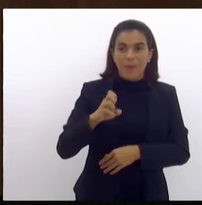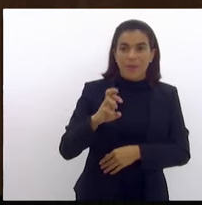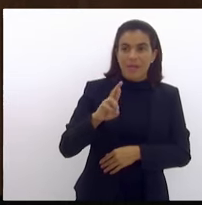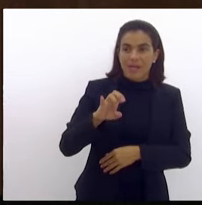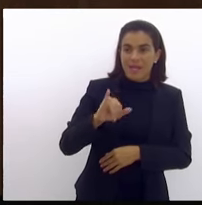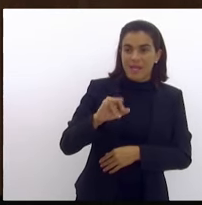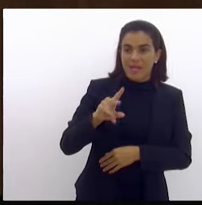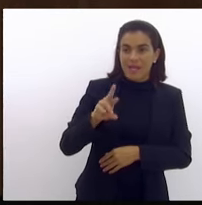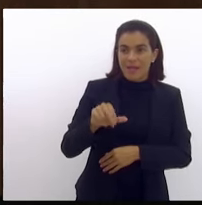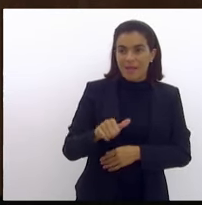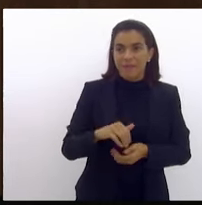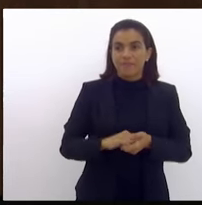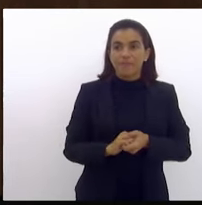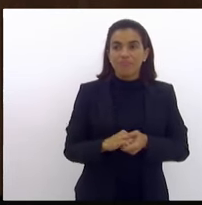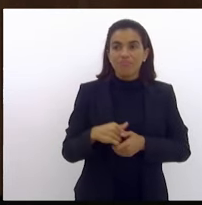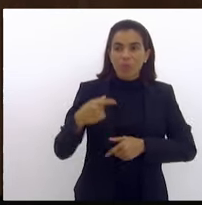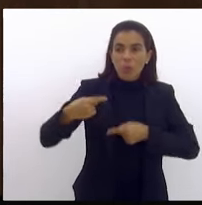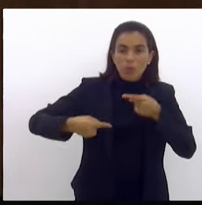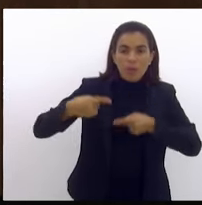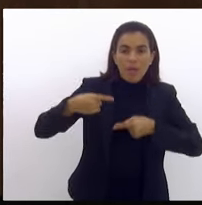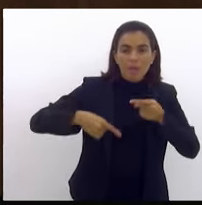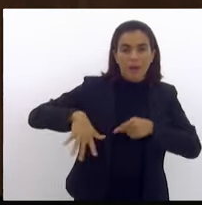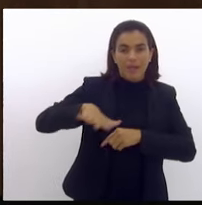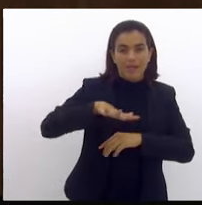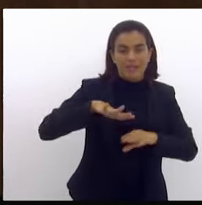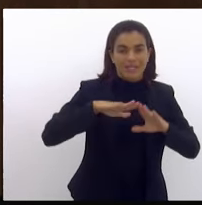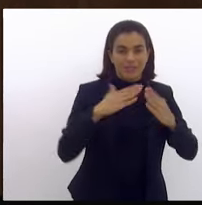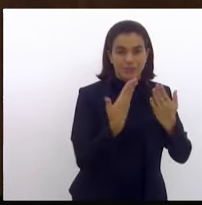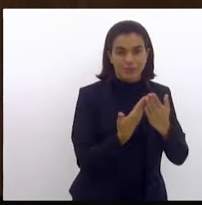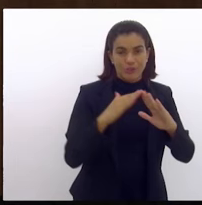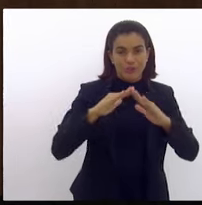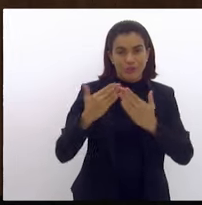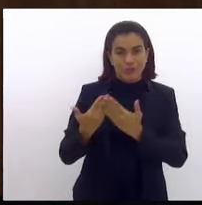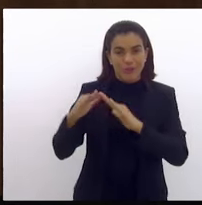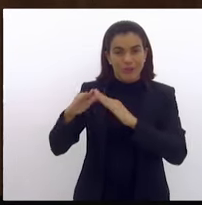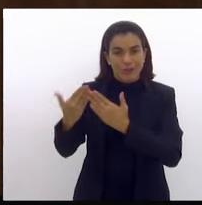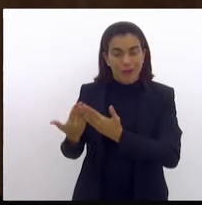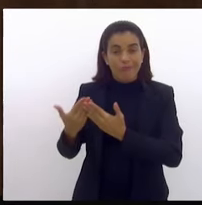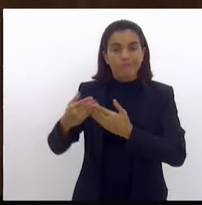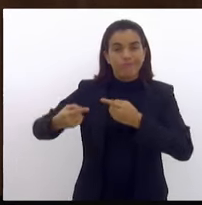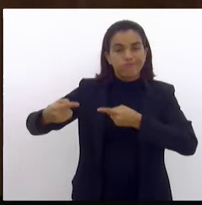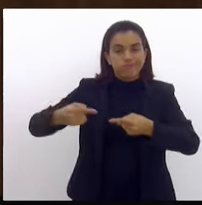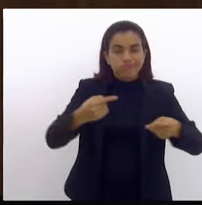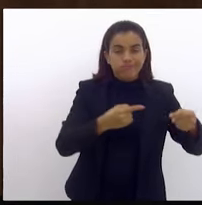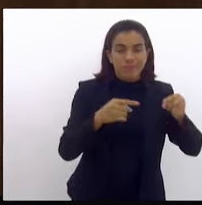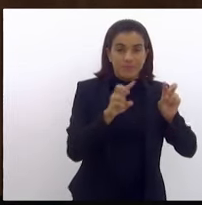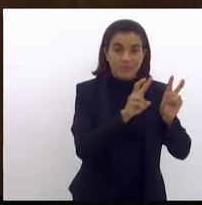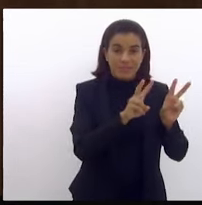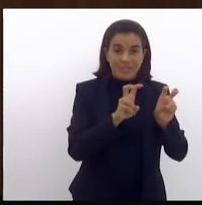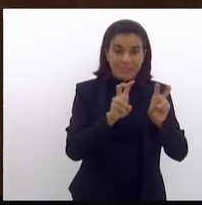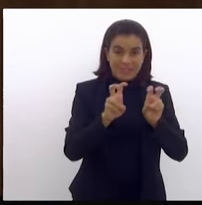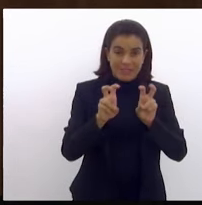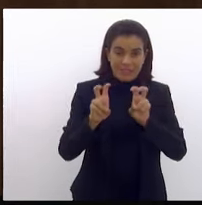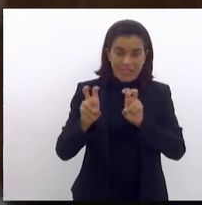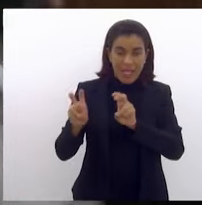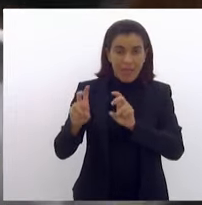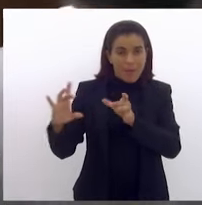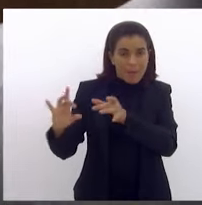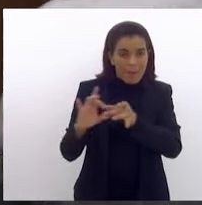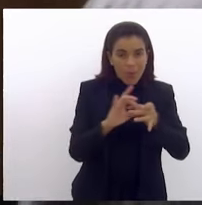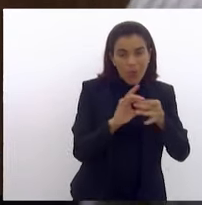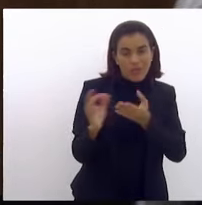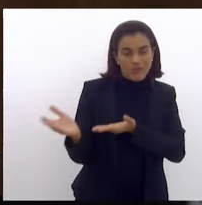Juventude para um grande debate, né, dentro das escolas ao longo dessa semana, sobre temas que são pertinentes